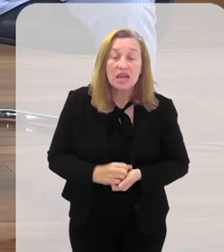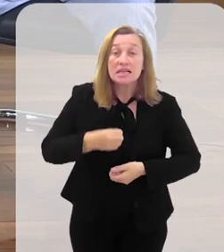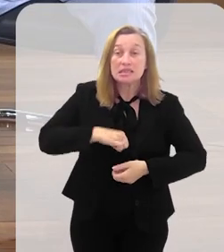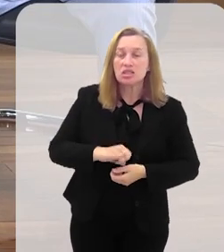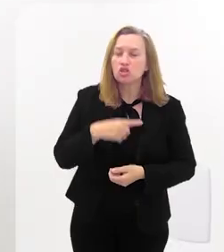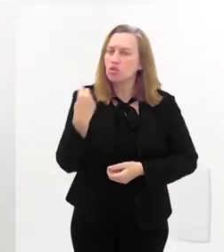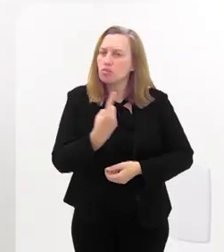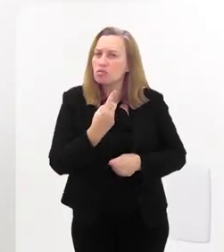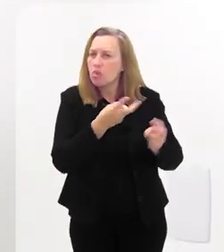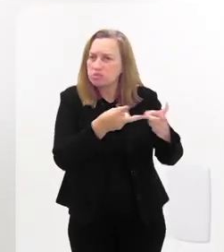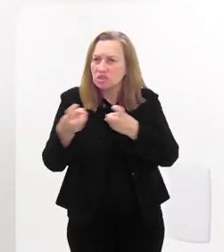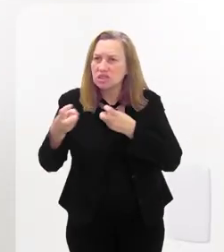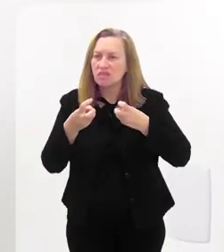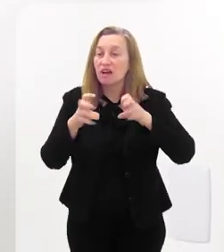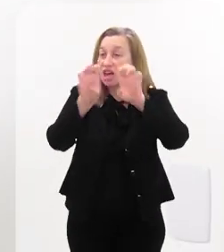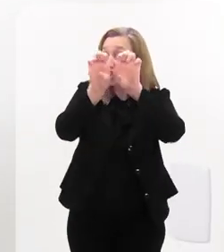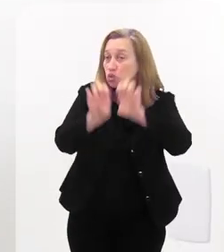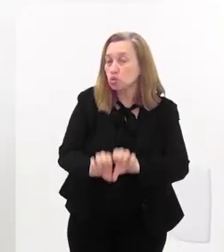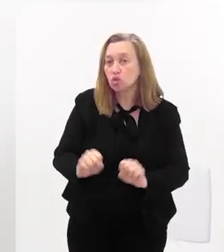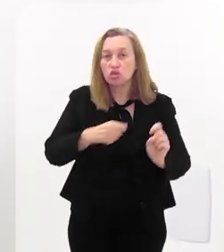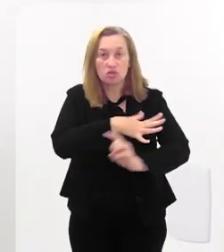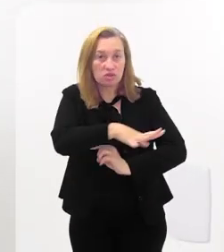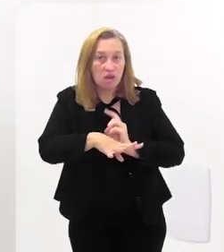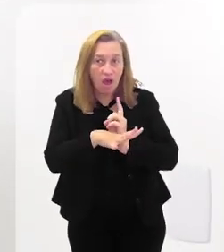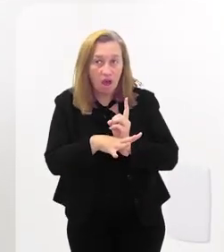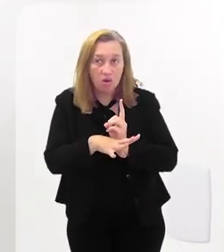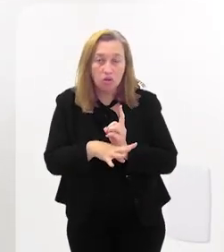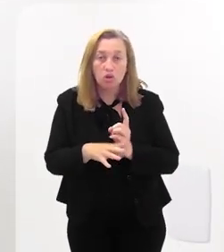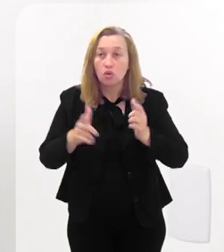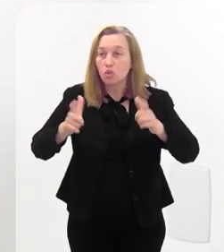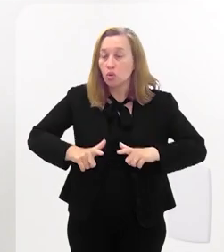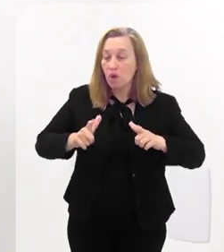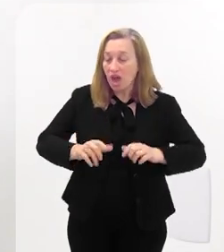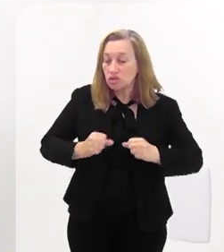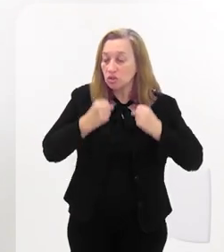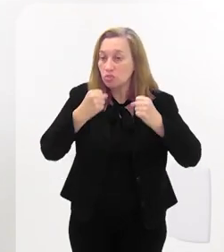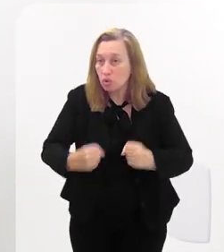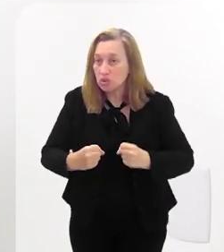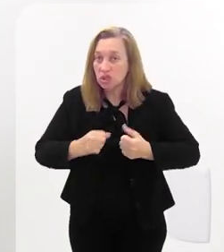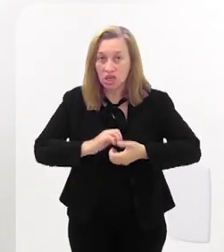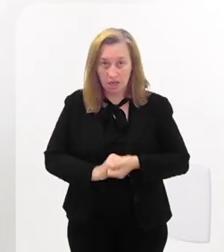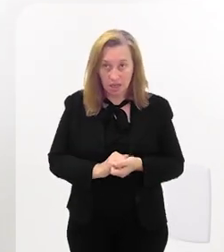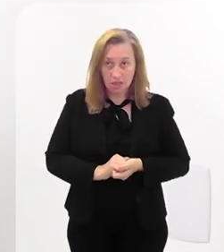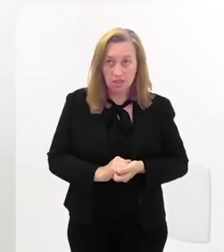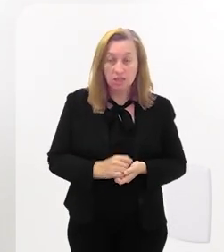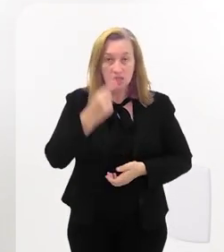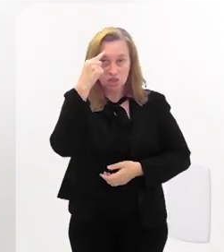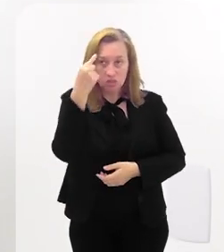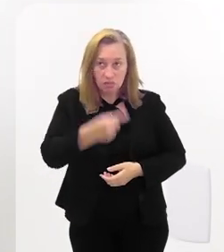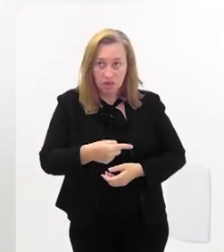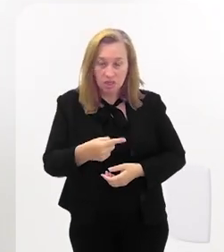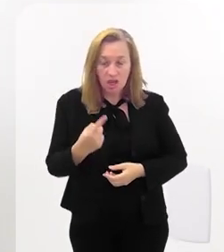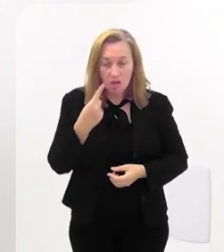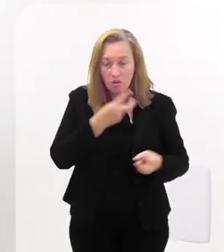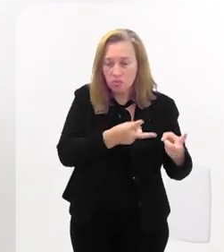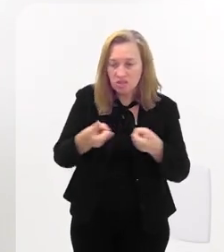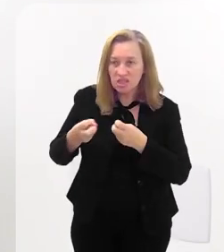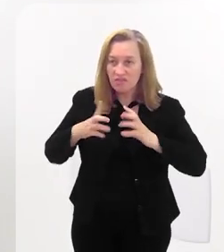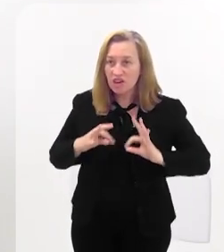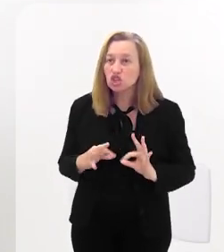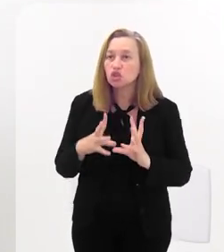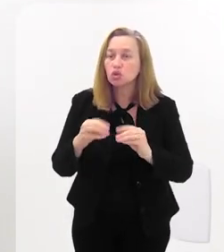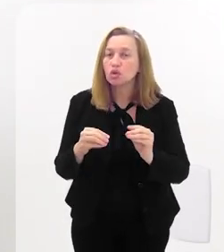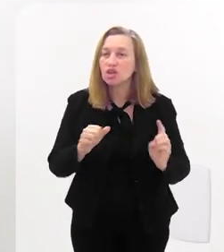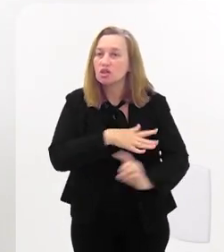E se nós olharmos as estruturas sociais, os espaços de poder, os espaços de comando, e olharmos toda